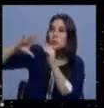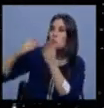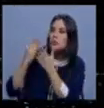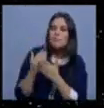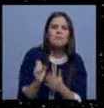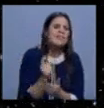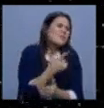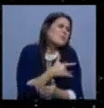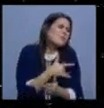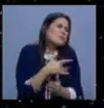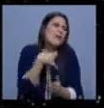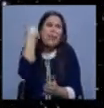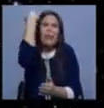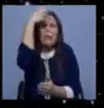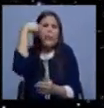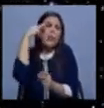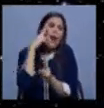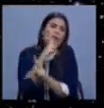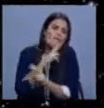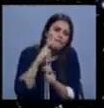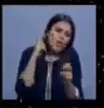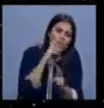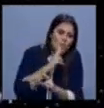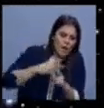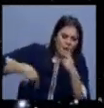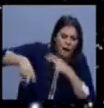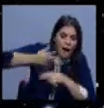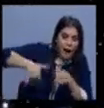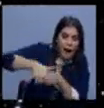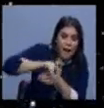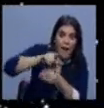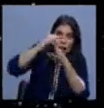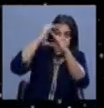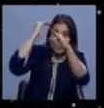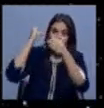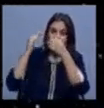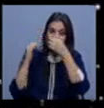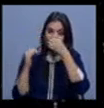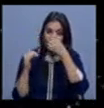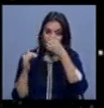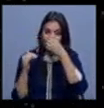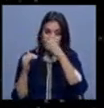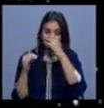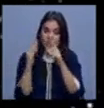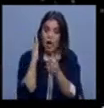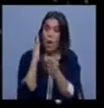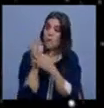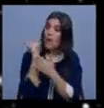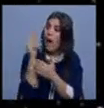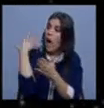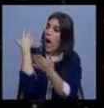adoram examinar precisamente essa zona do céu. Aliás, nos últimos anos foram vários os estudos